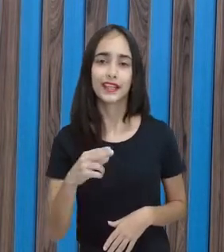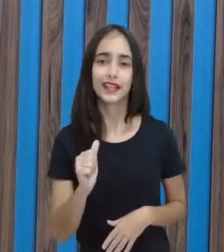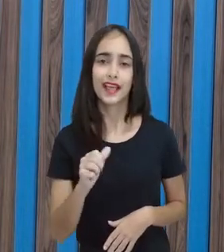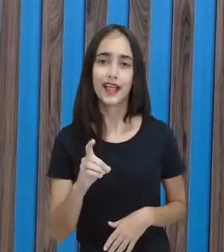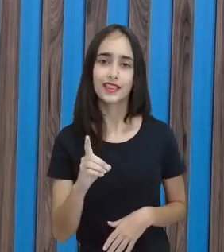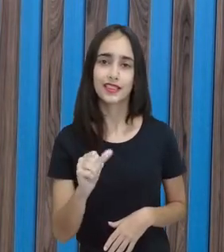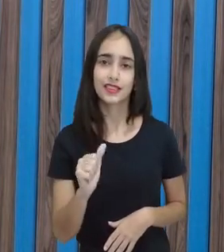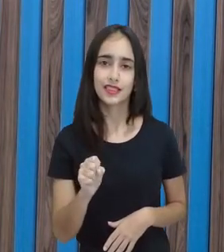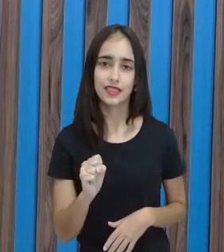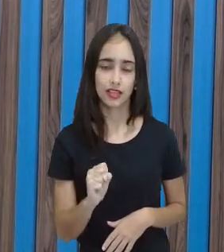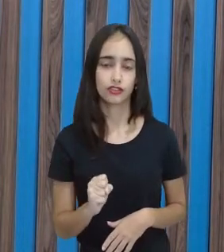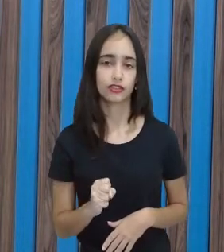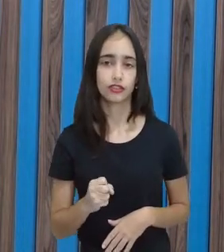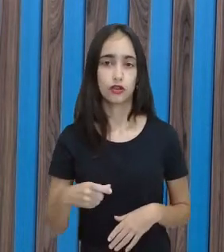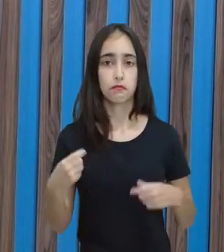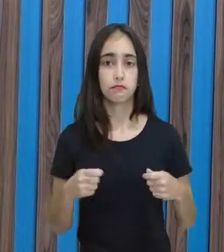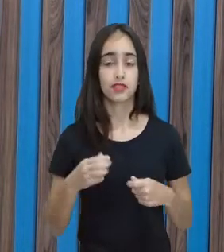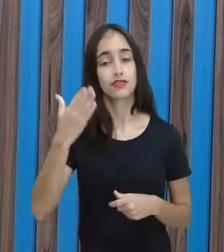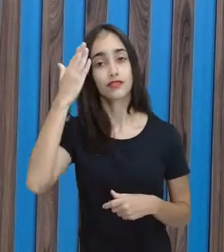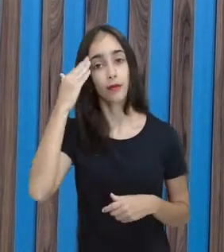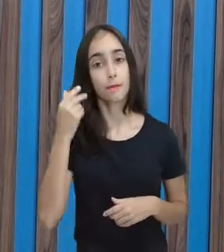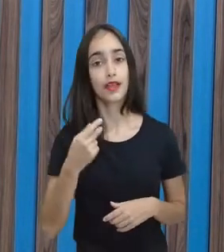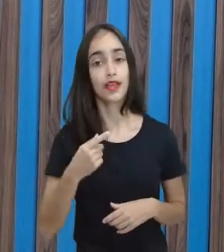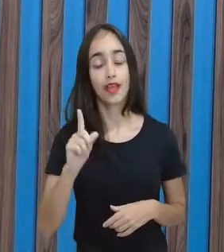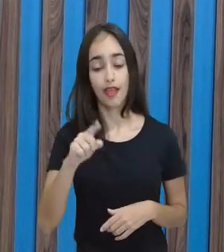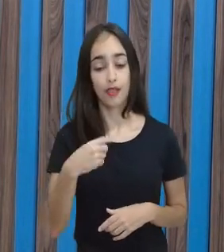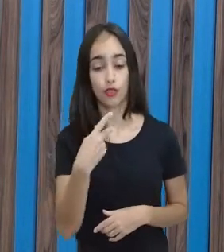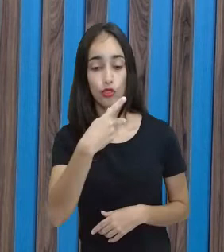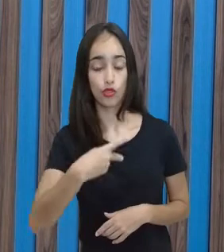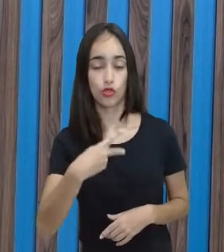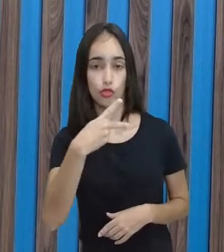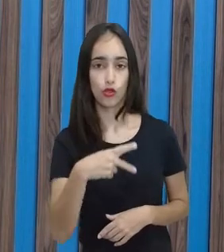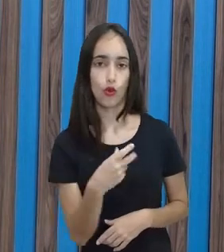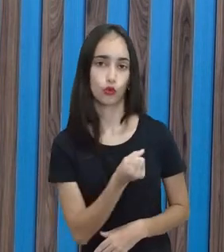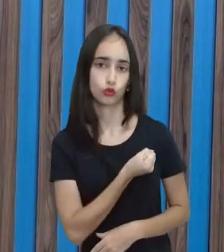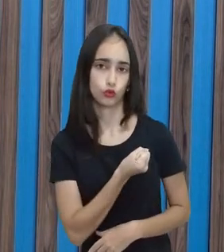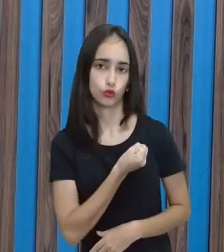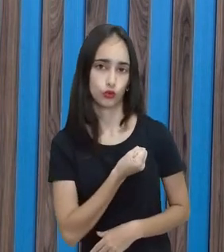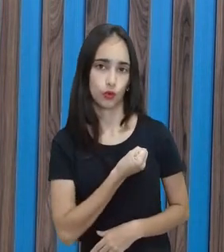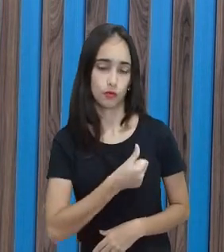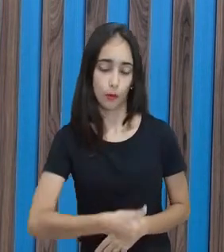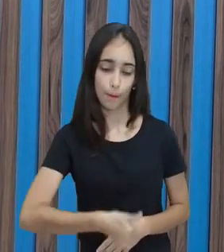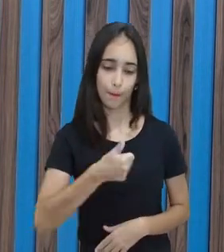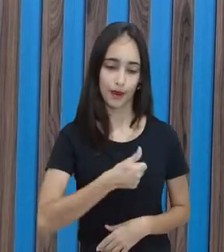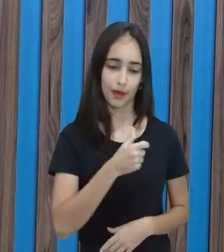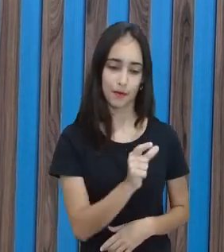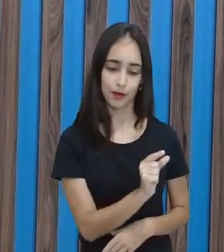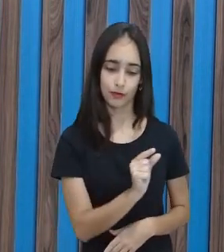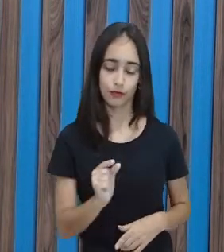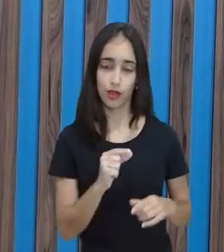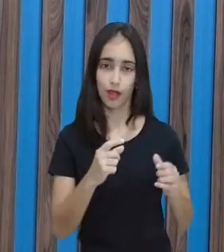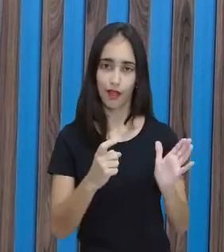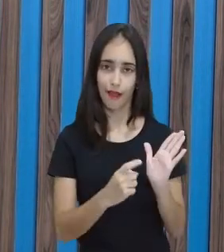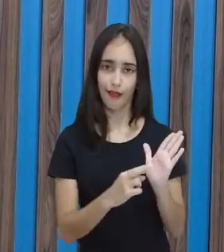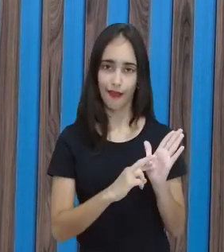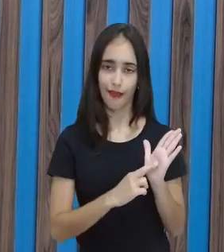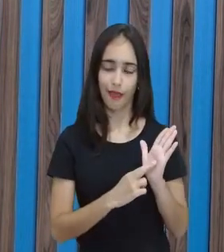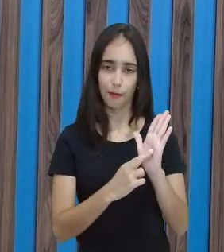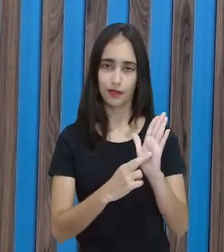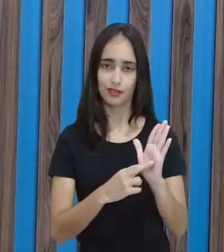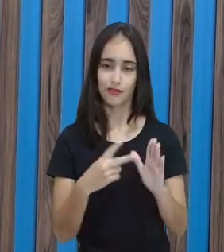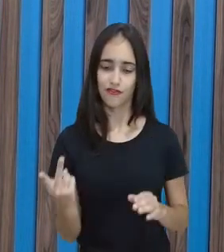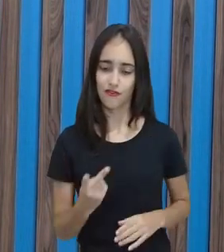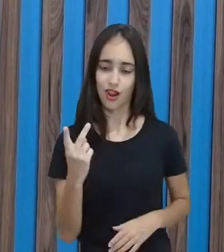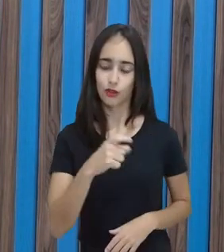dois números que o primeiro representa o valor de x e o segundo representa o valor